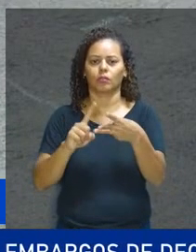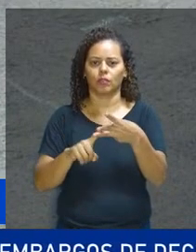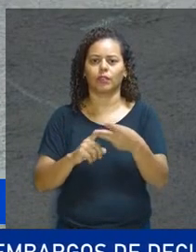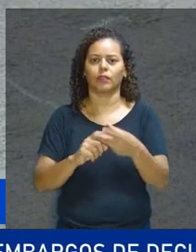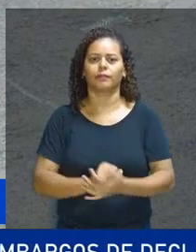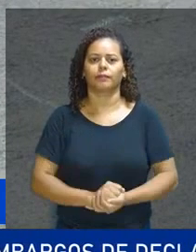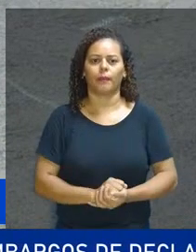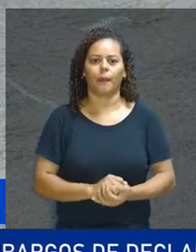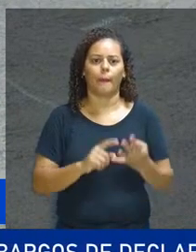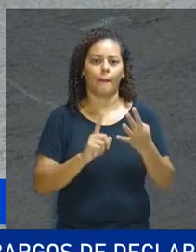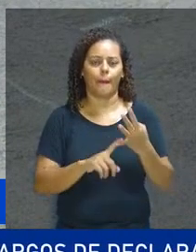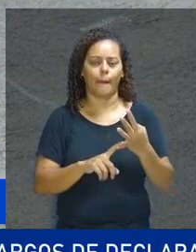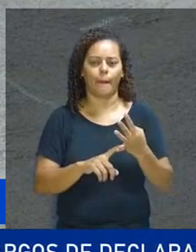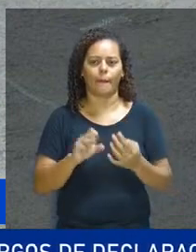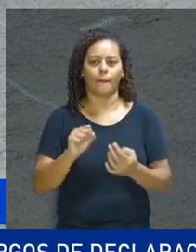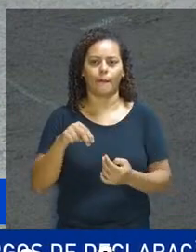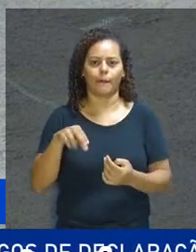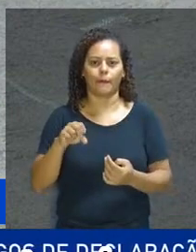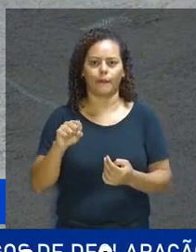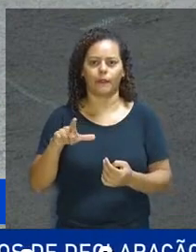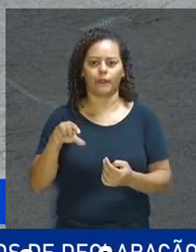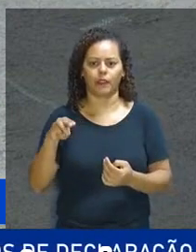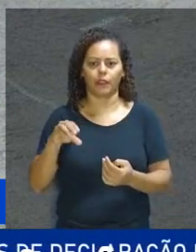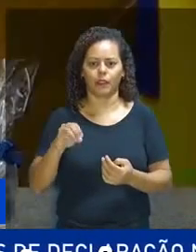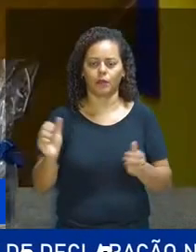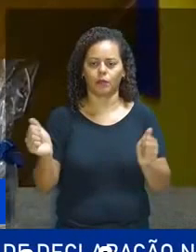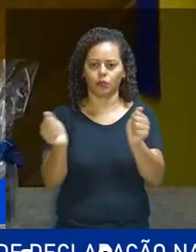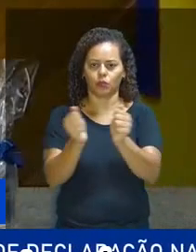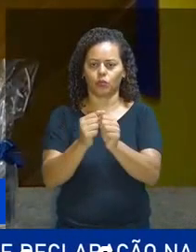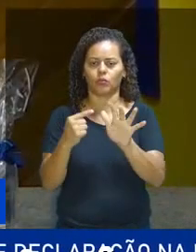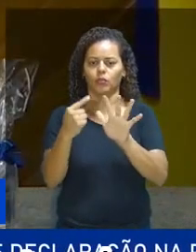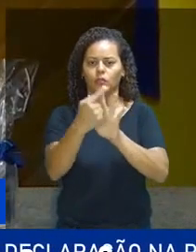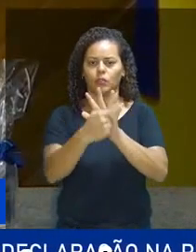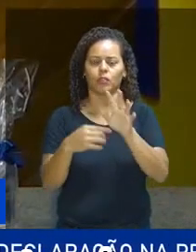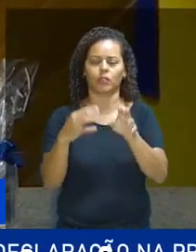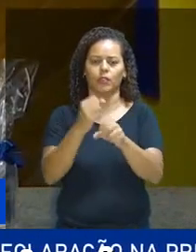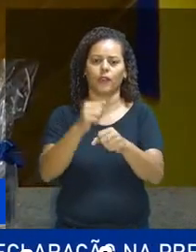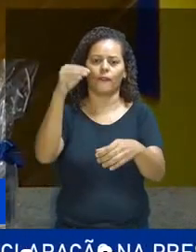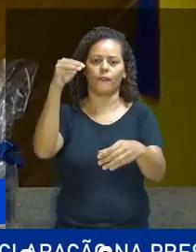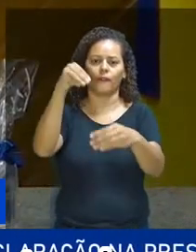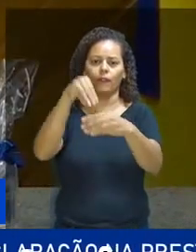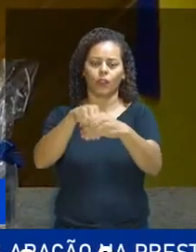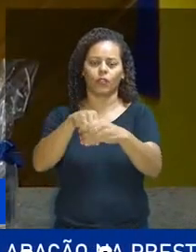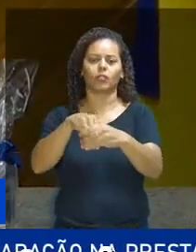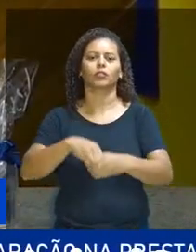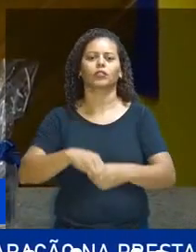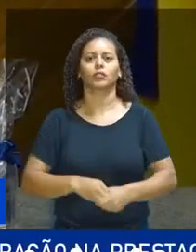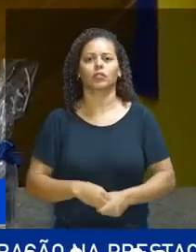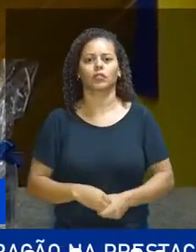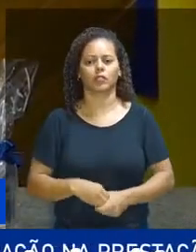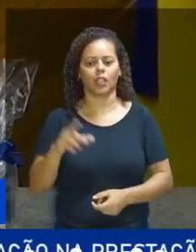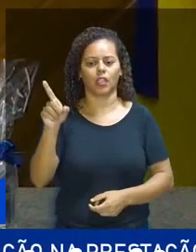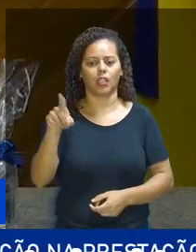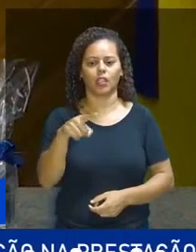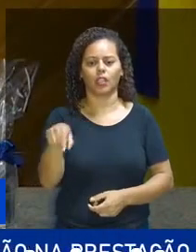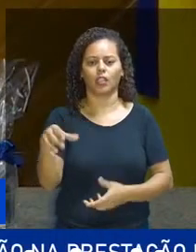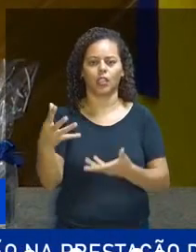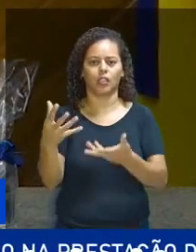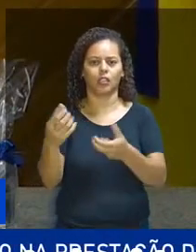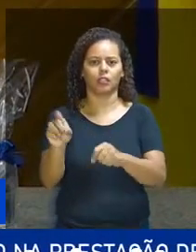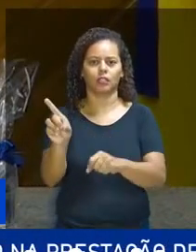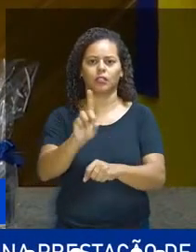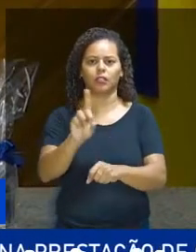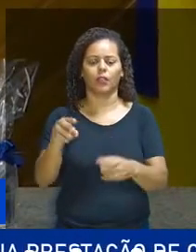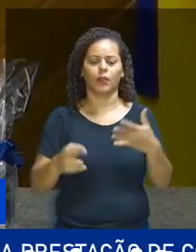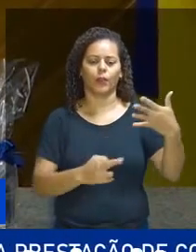Gonçalves. Com o relator. Eu também acompanho e anuncio o resultado. TRE da Amapá, unanimidade, conheceu e rejeitou o recurso